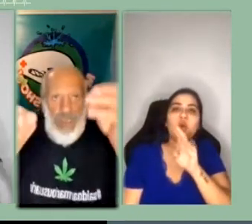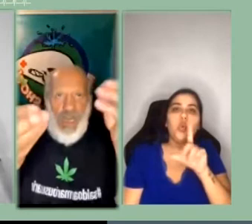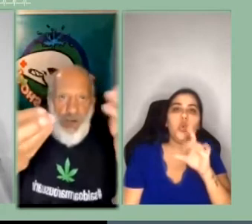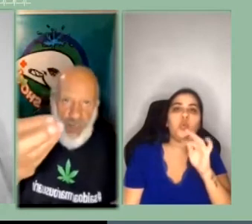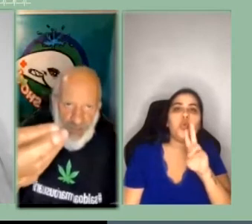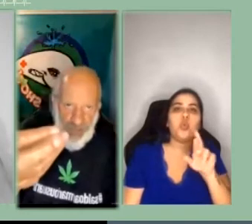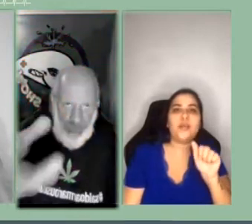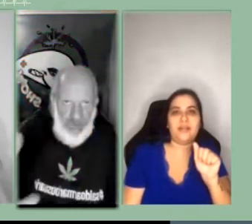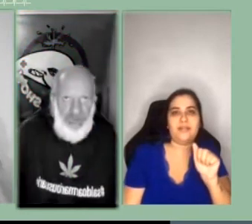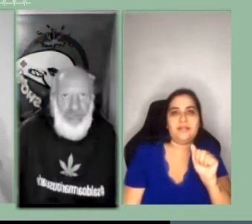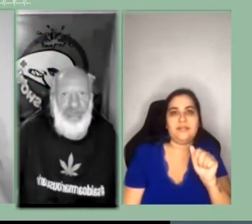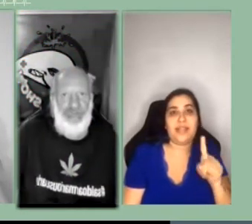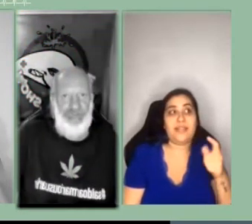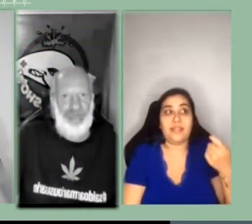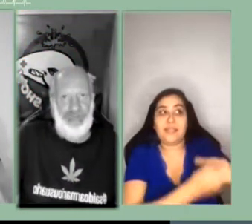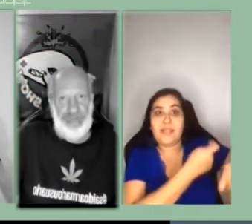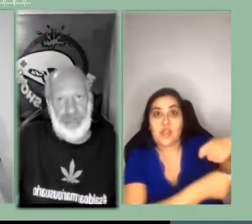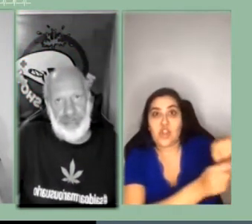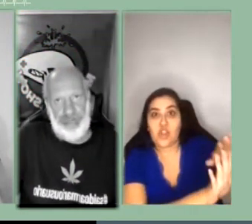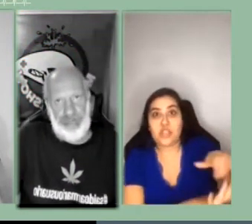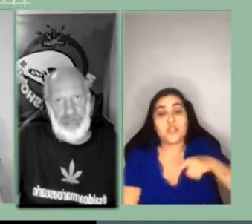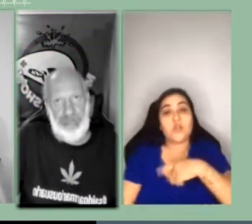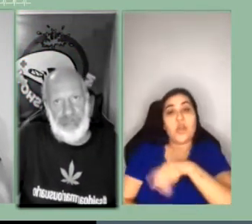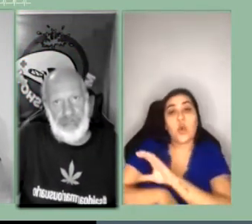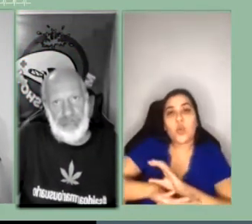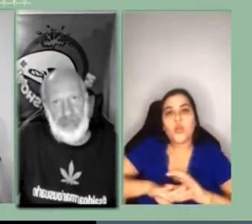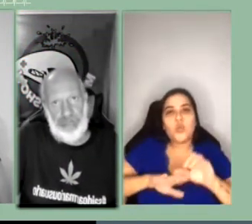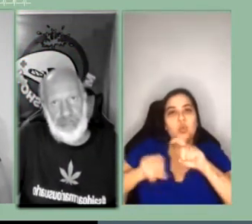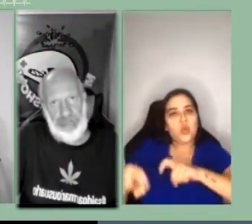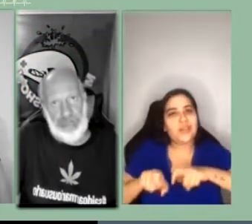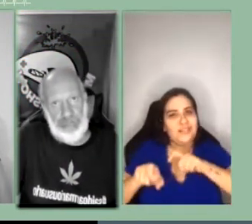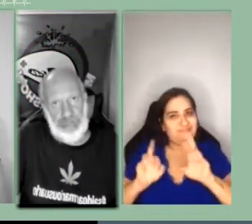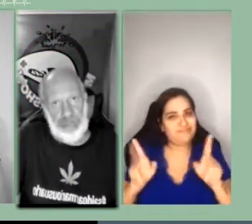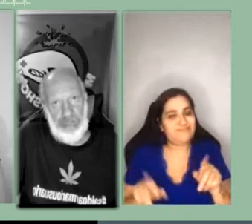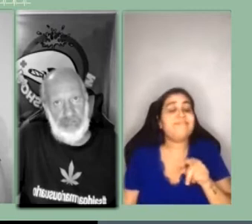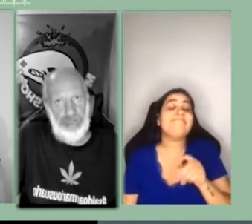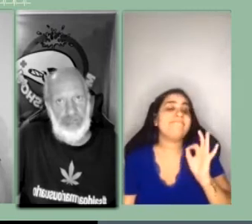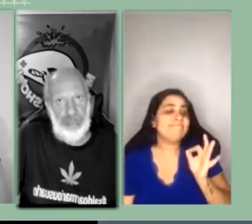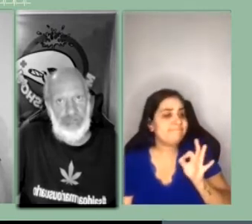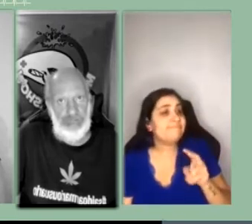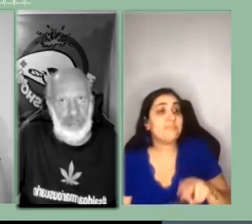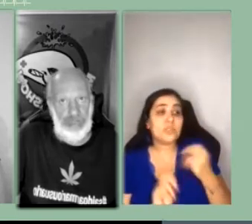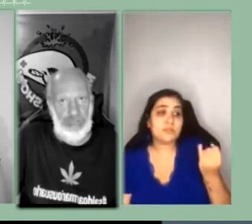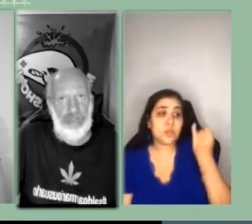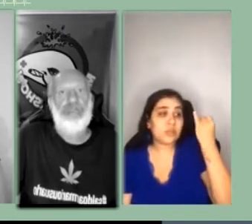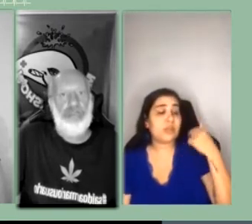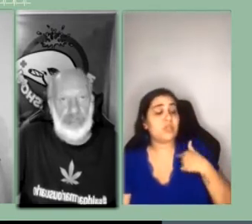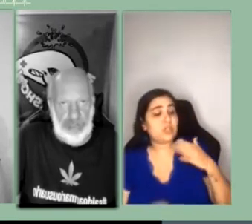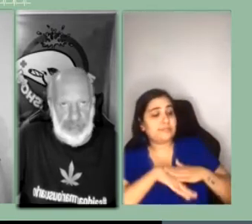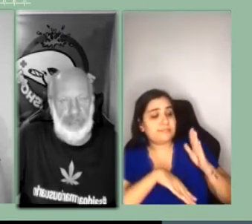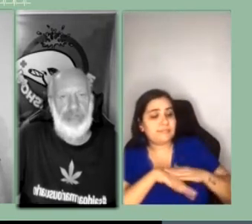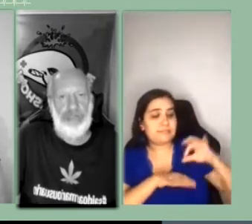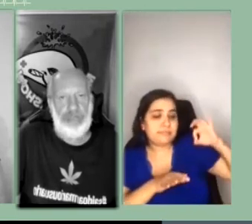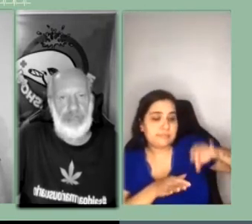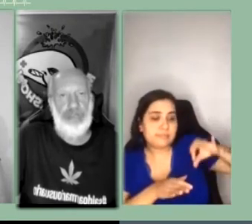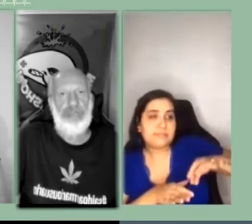e negócio. É por isso que é muito importante a gente estimular o autocultivo, né? Cada um poder ter o